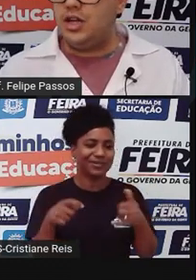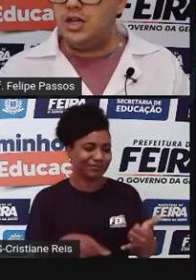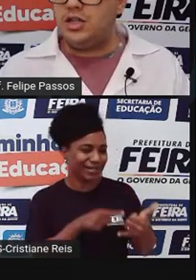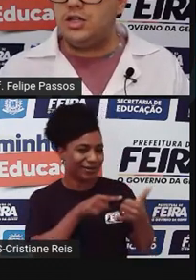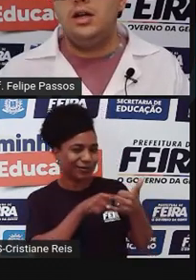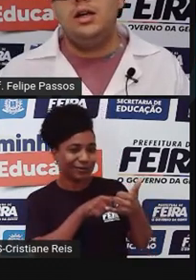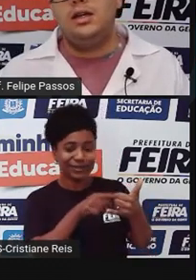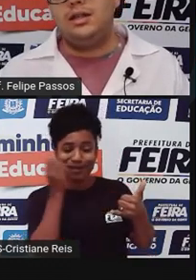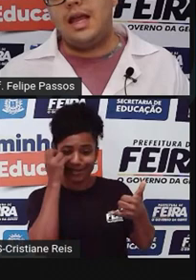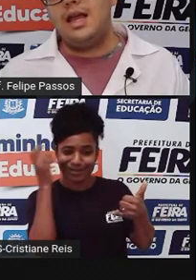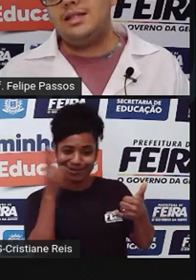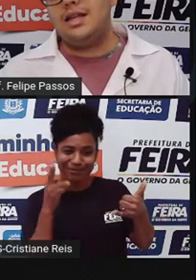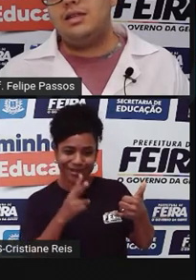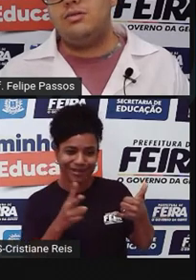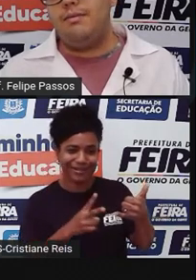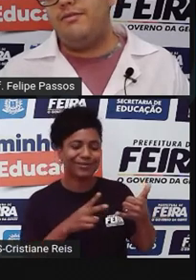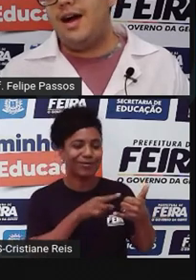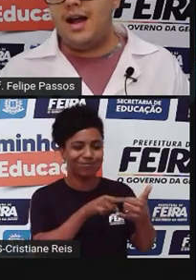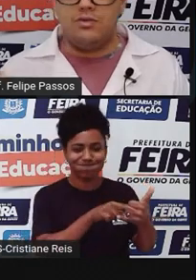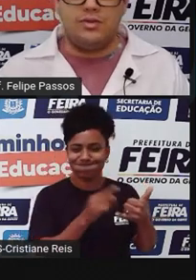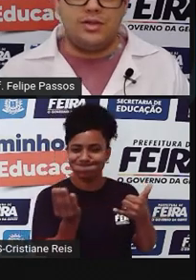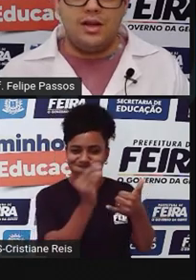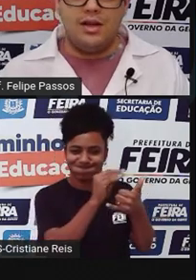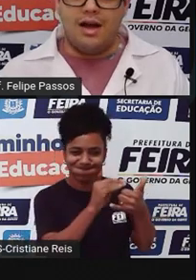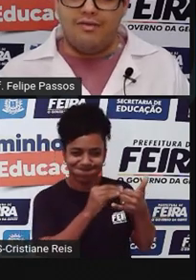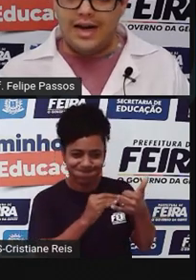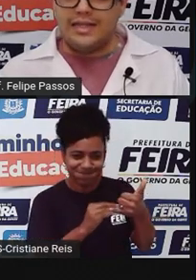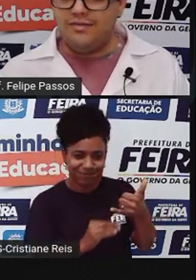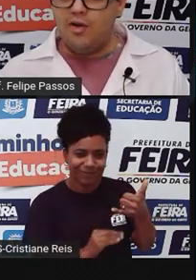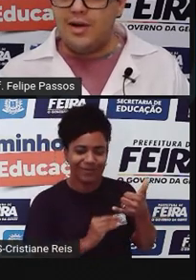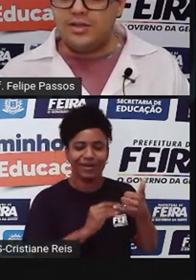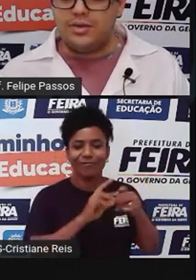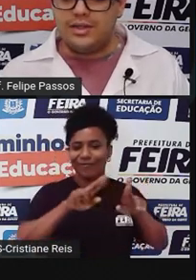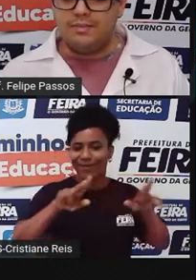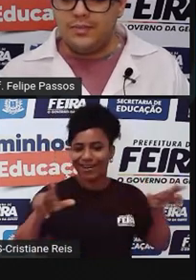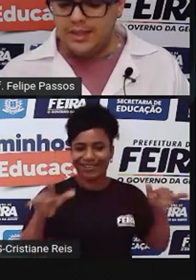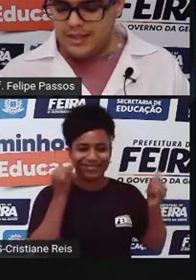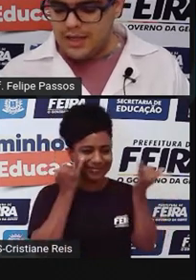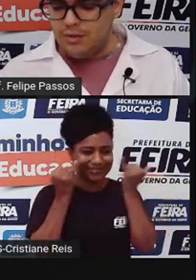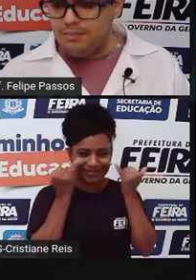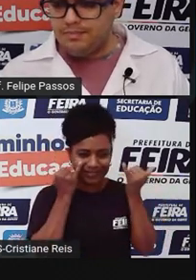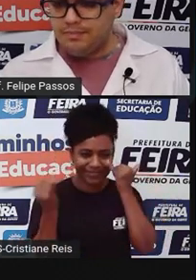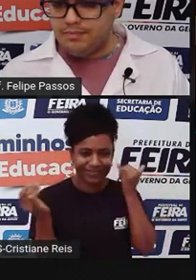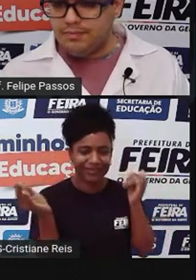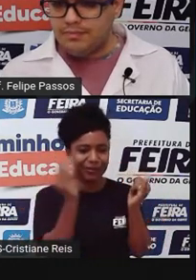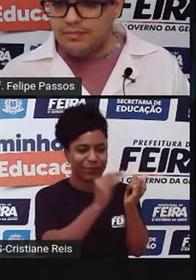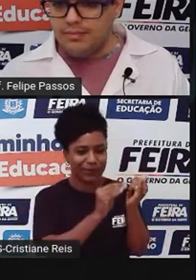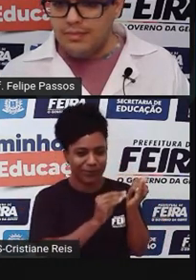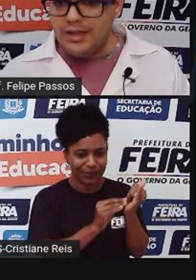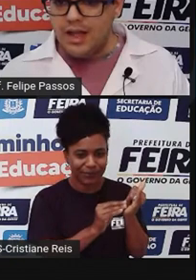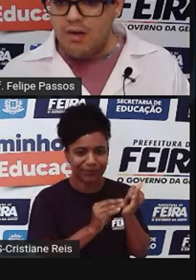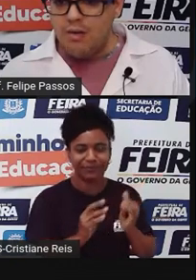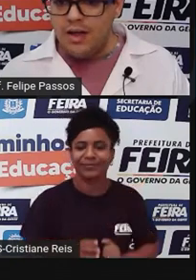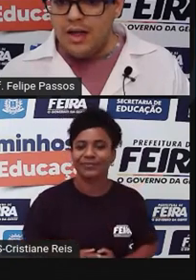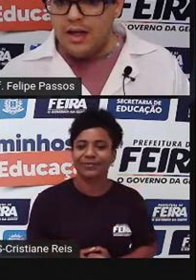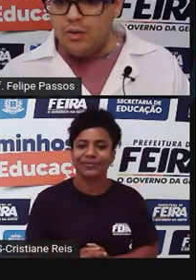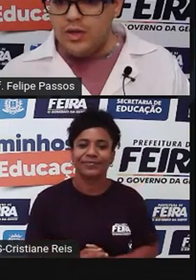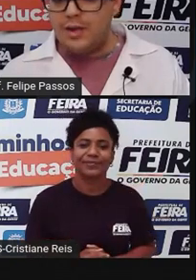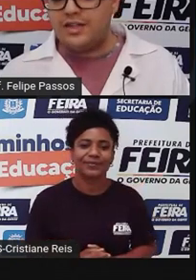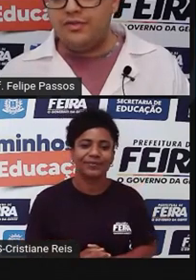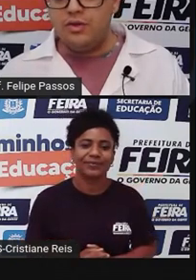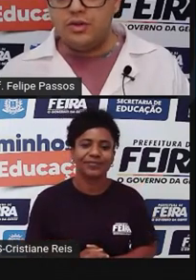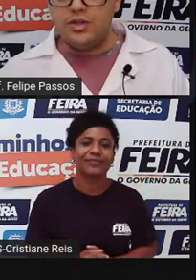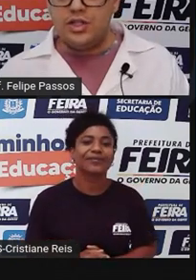inteligente ah e tem acesso a vários a várias informações certo então